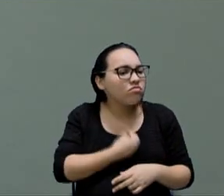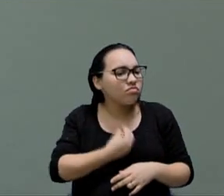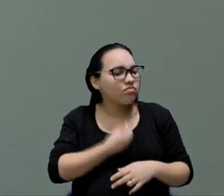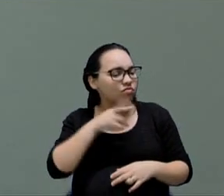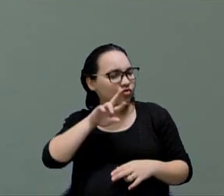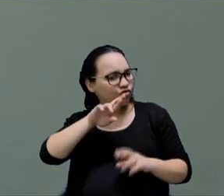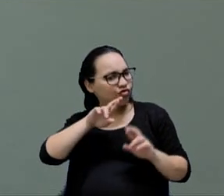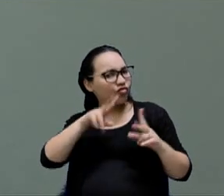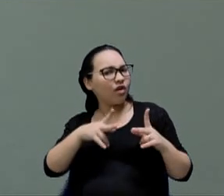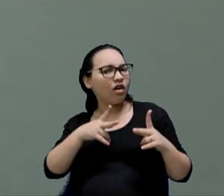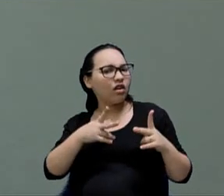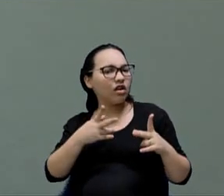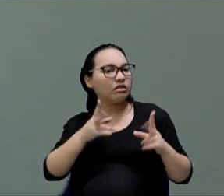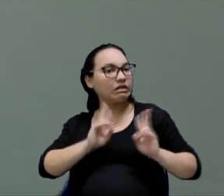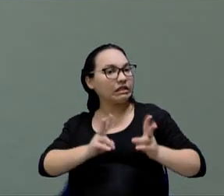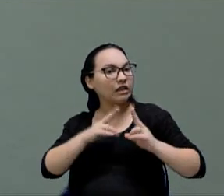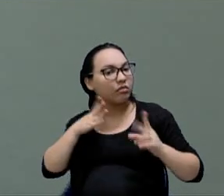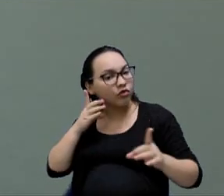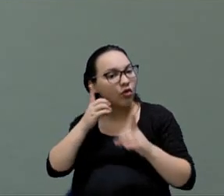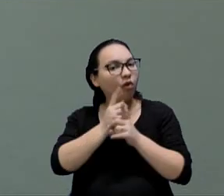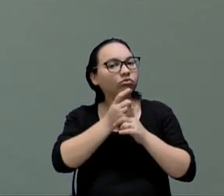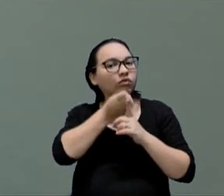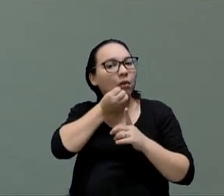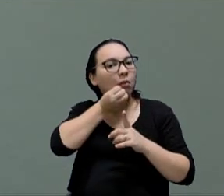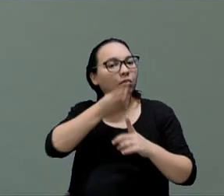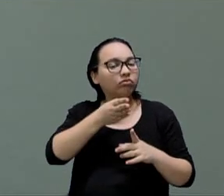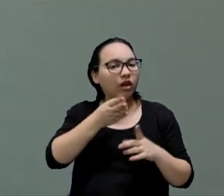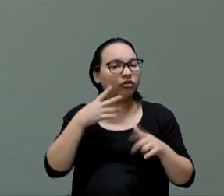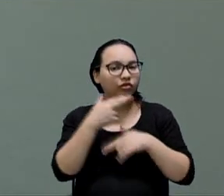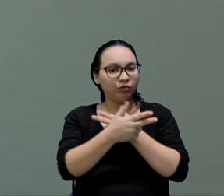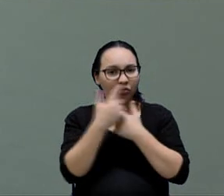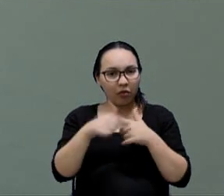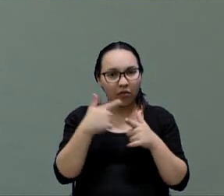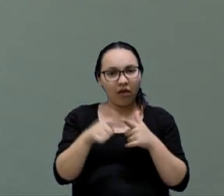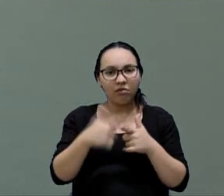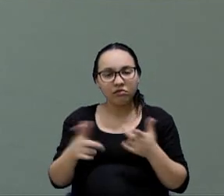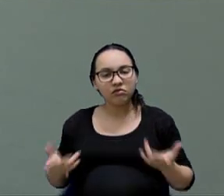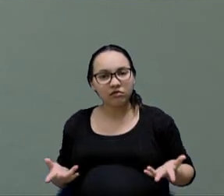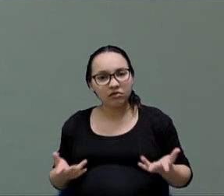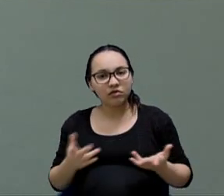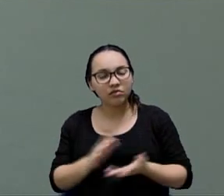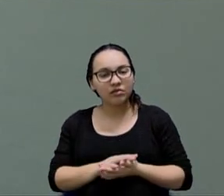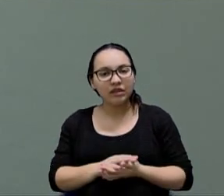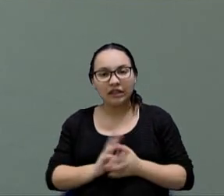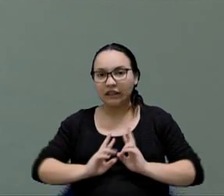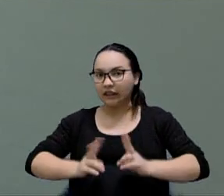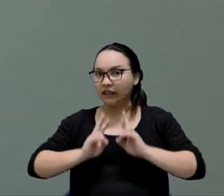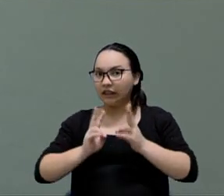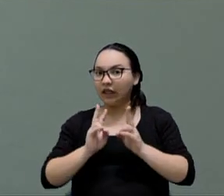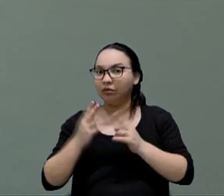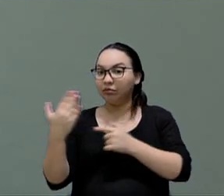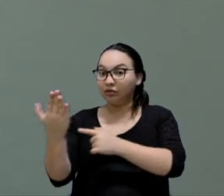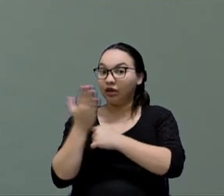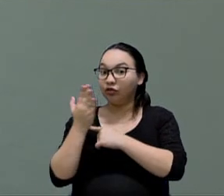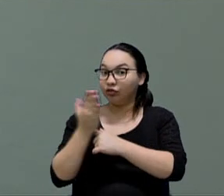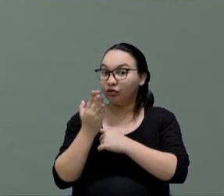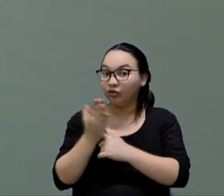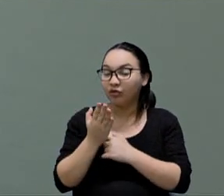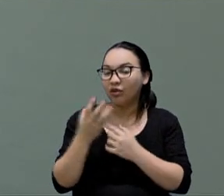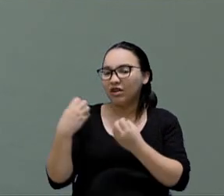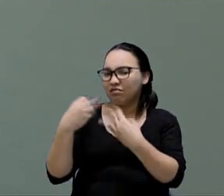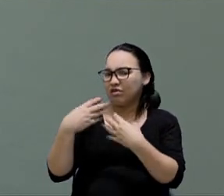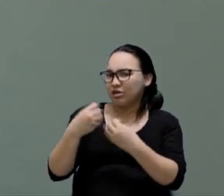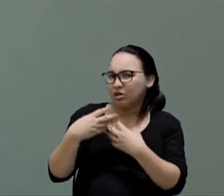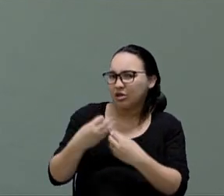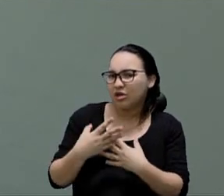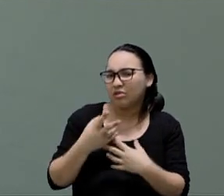achar positividade e esperança em meio ao caos. Você sempre me levantou dos meus tombos e me ensinou que cada